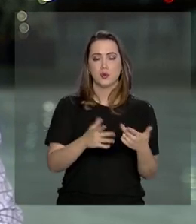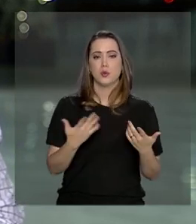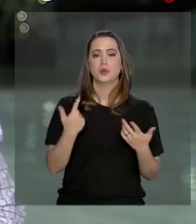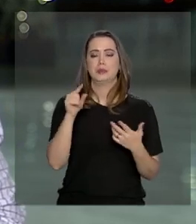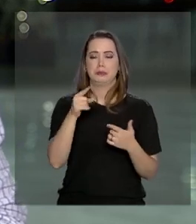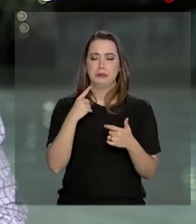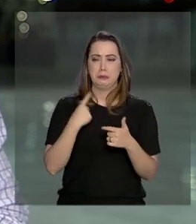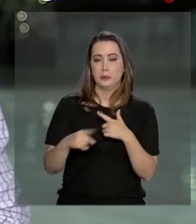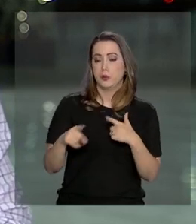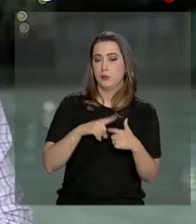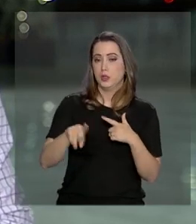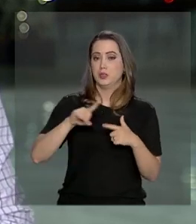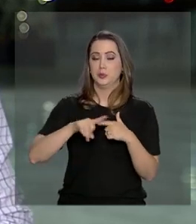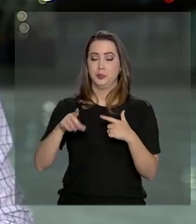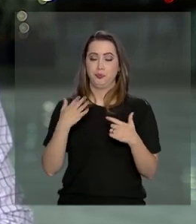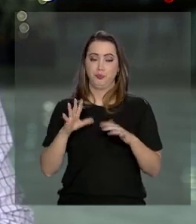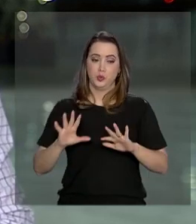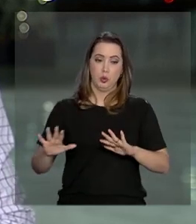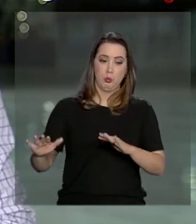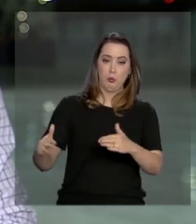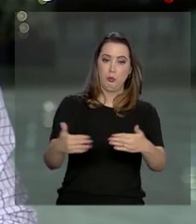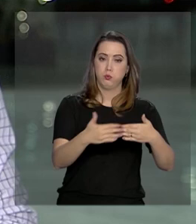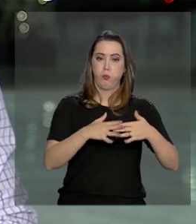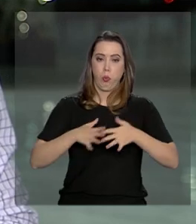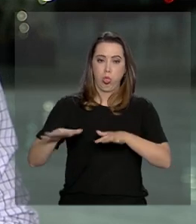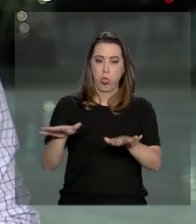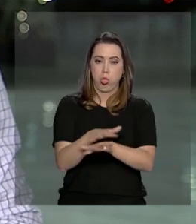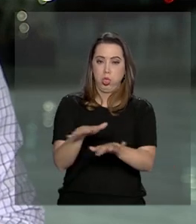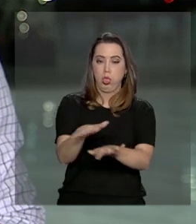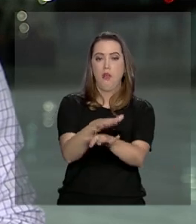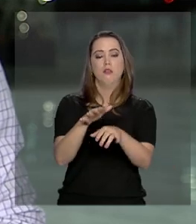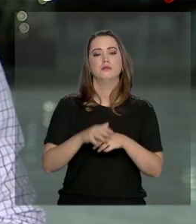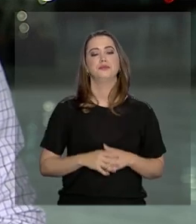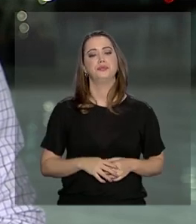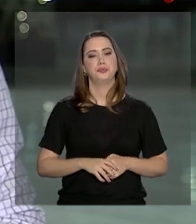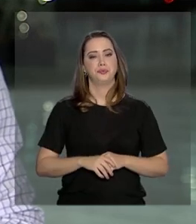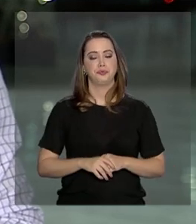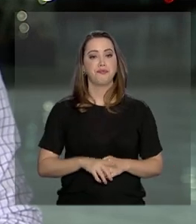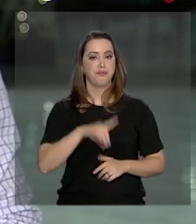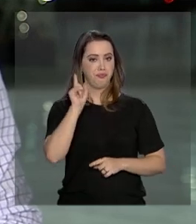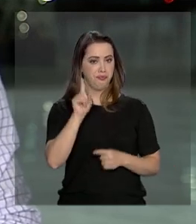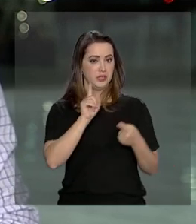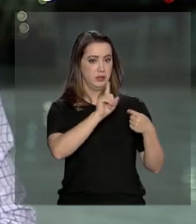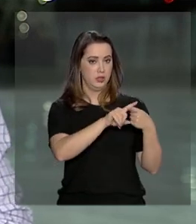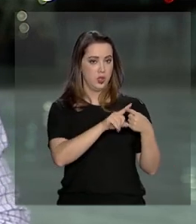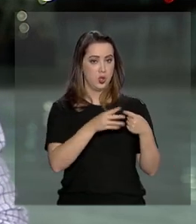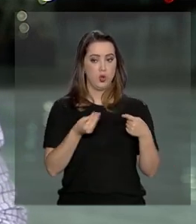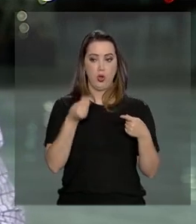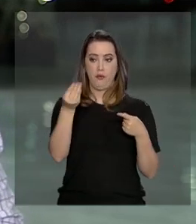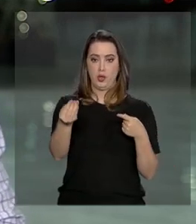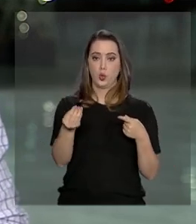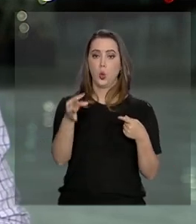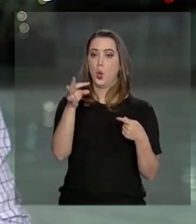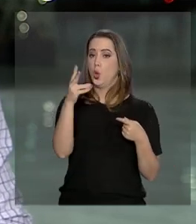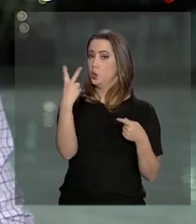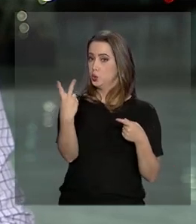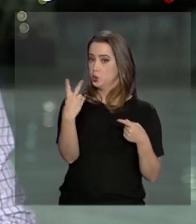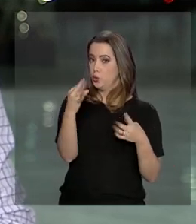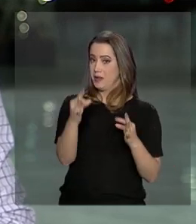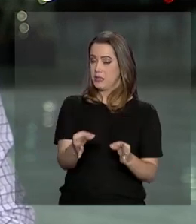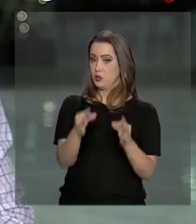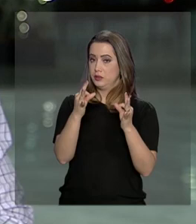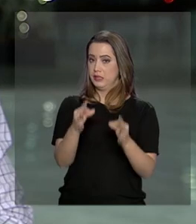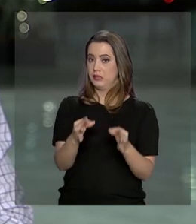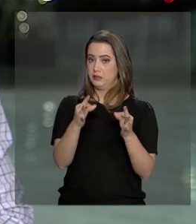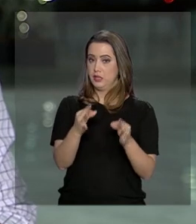Brumadinho, em Minas Gerais. Entre as ações definidas pelo governo federal estão o envio de 2,5 toneladas de kits